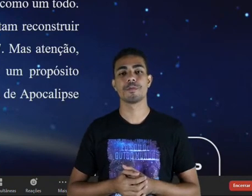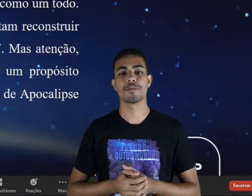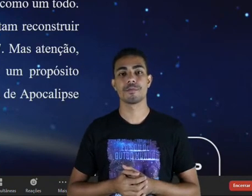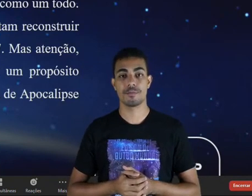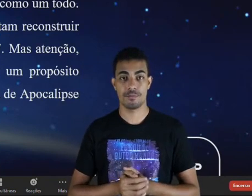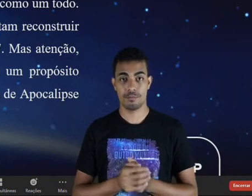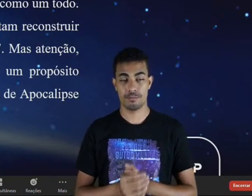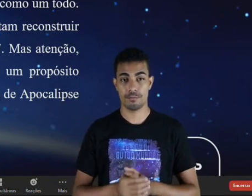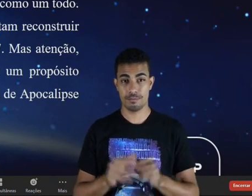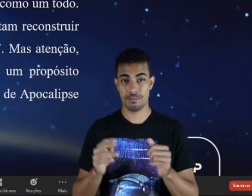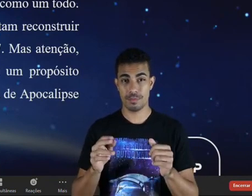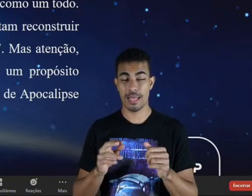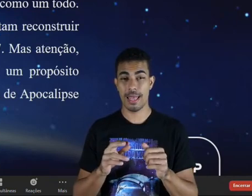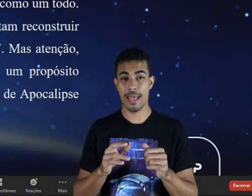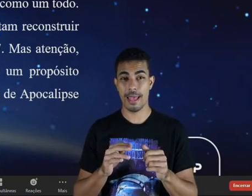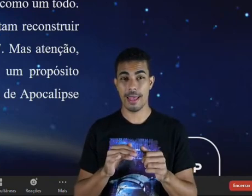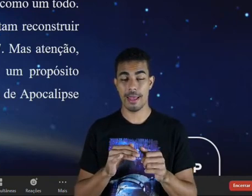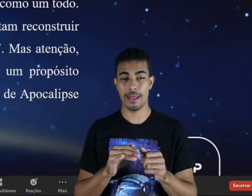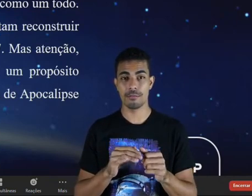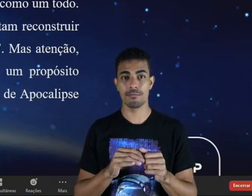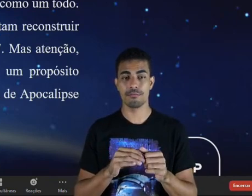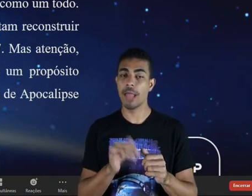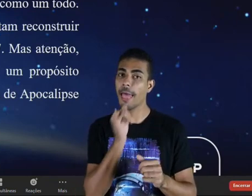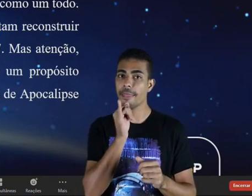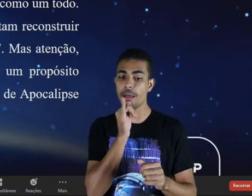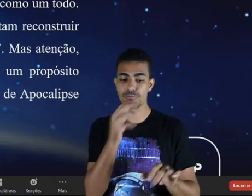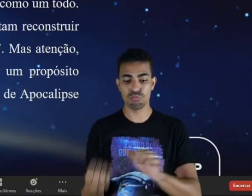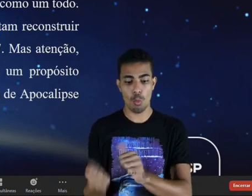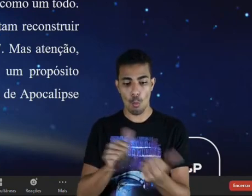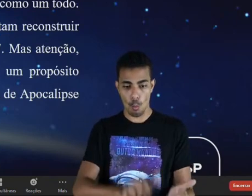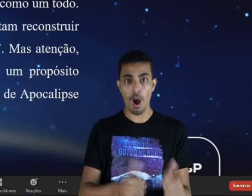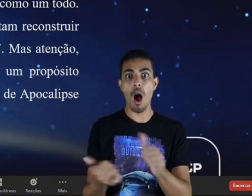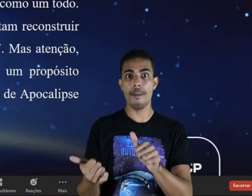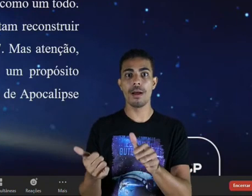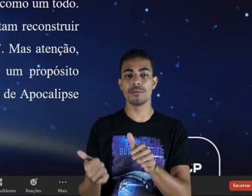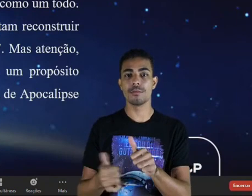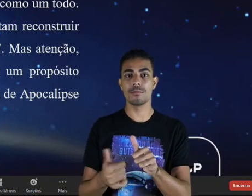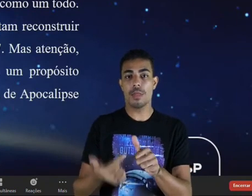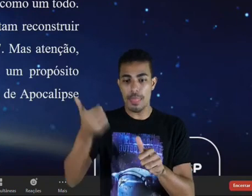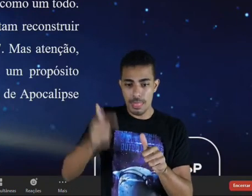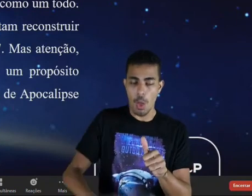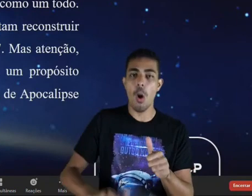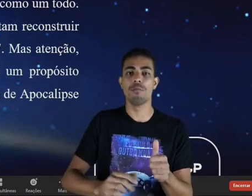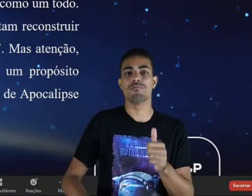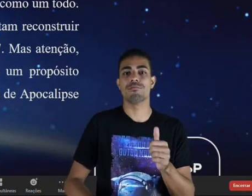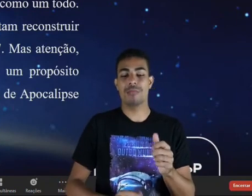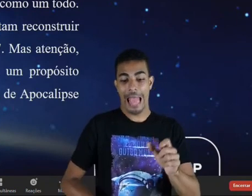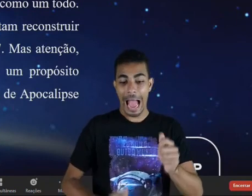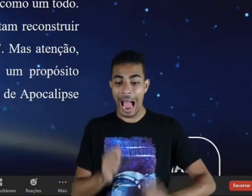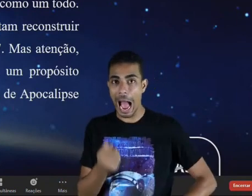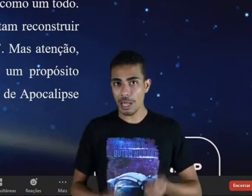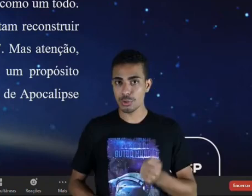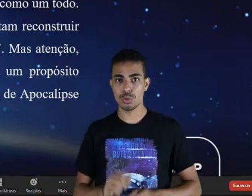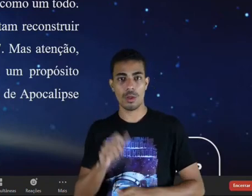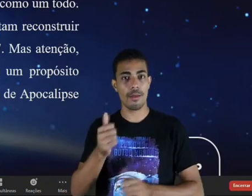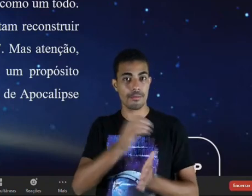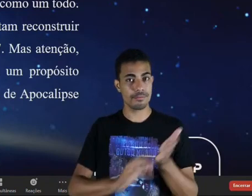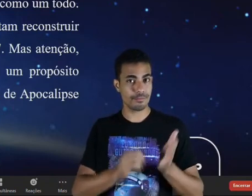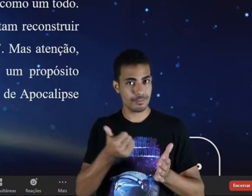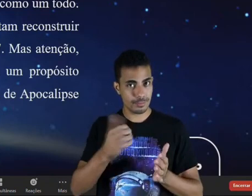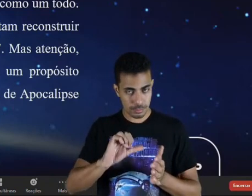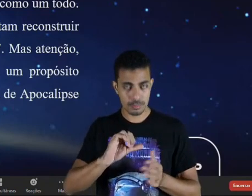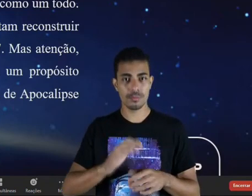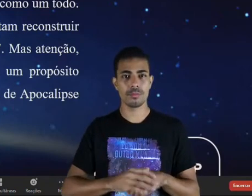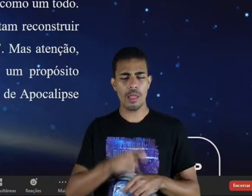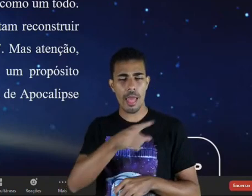assunto? Por exemplo, o rebatismo de Atos 19. Em que situação que houve aquele rebatismo ali? Mas atenção,